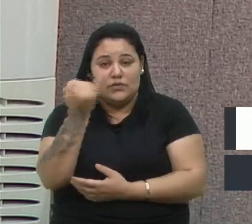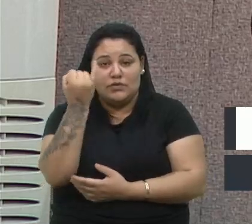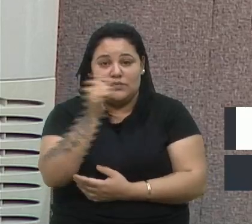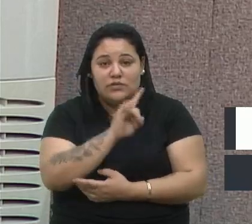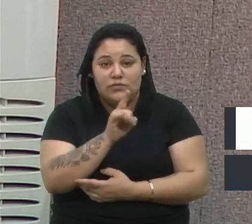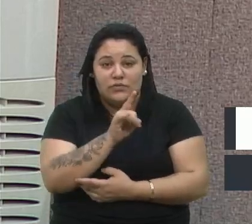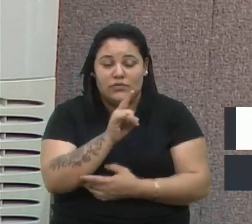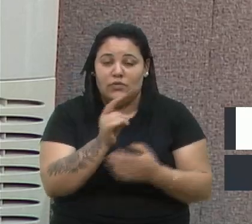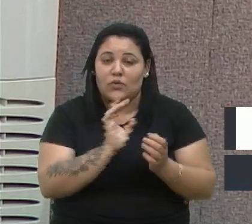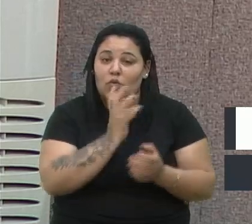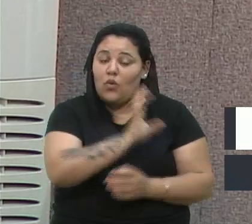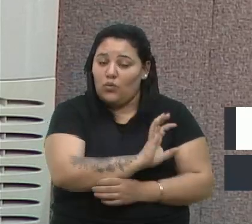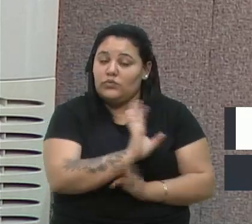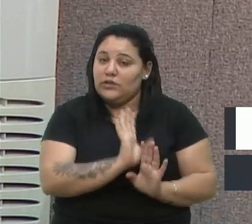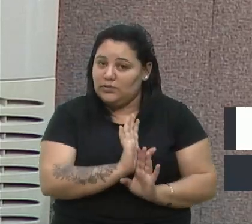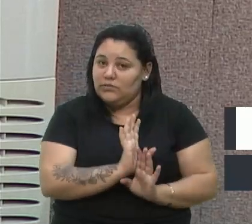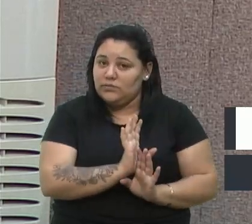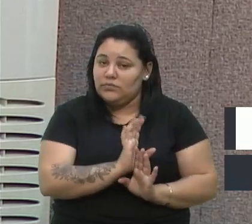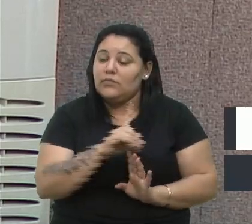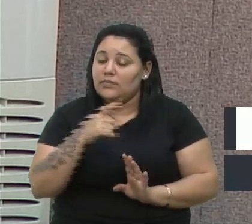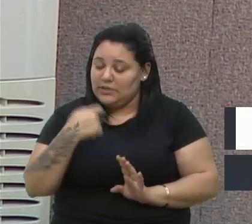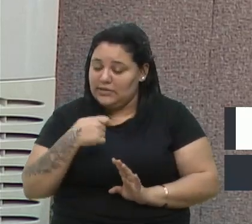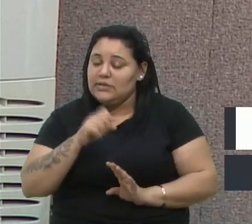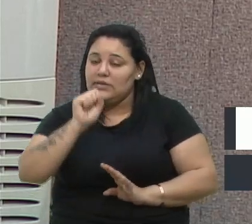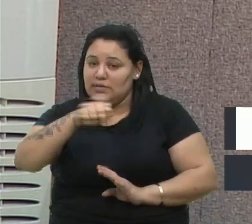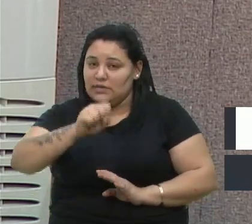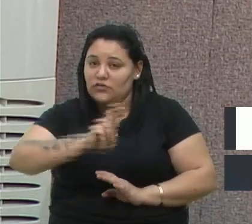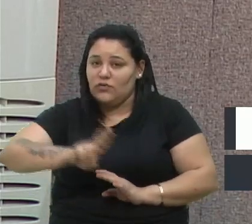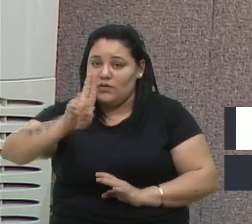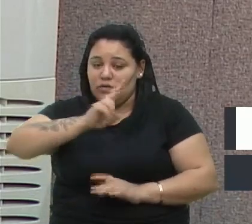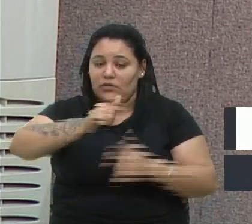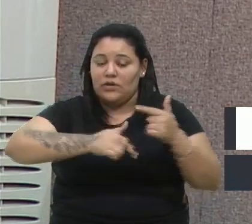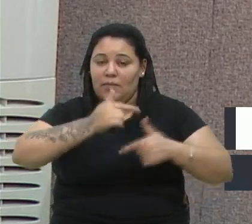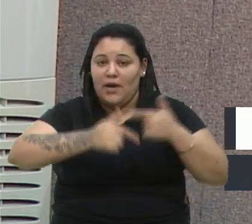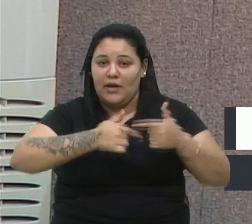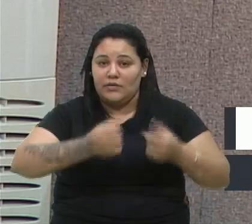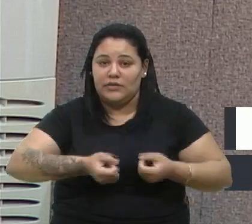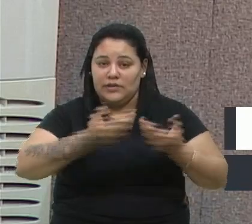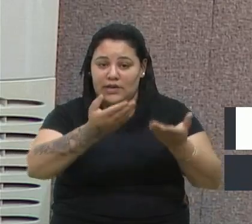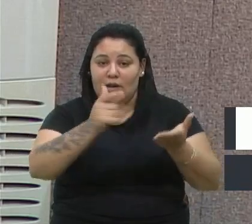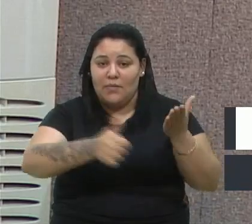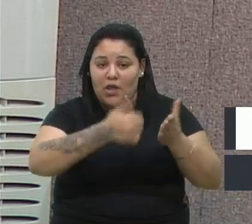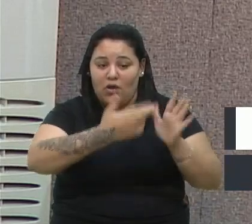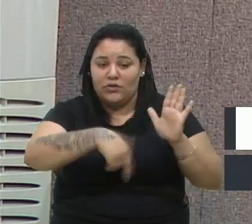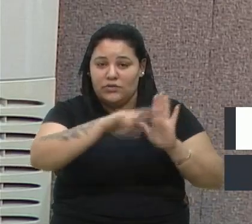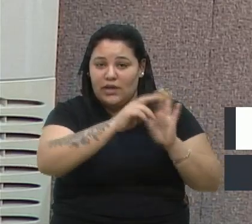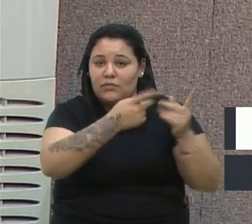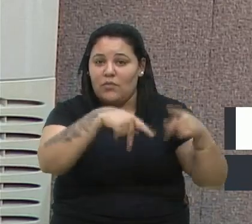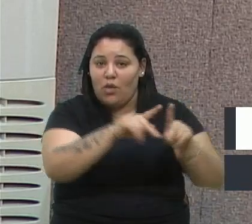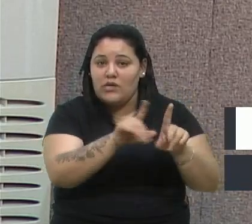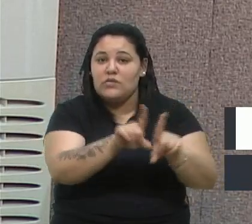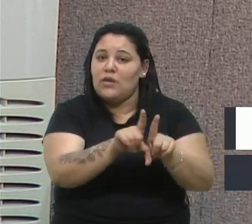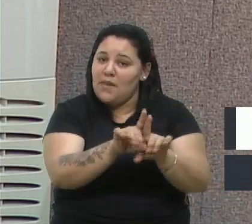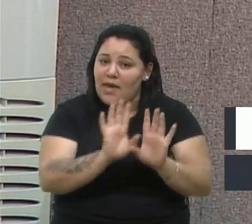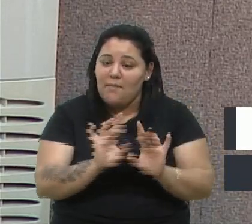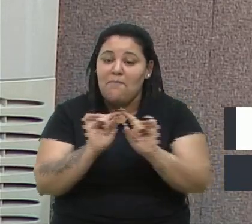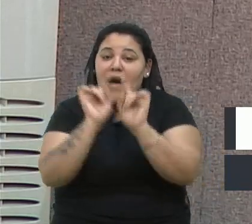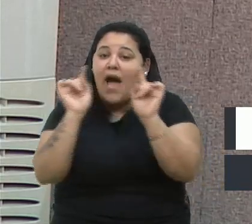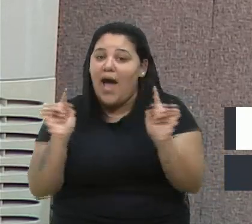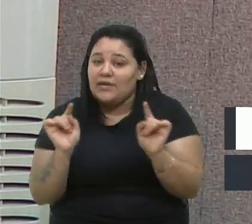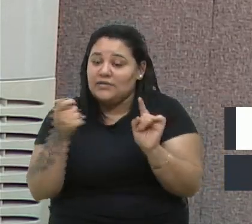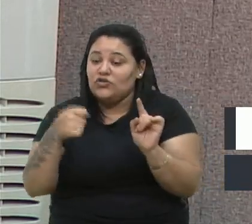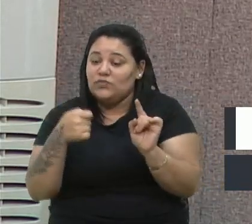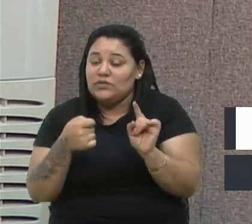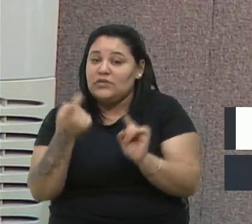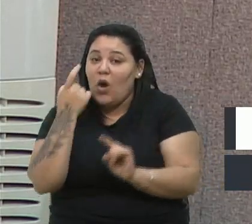muito pelo contrário, eu acho que a gente vai otimizar o trabalho aqui dentro, entregar melhores resultados para a população, mas temos que